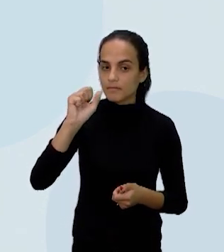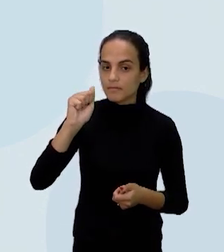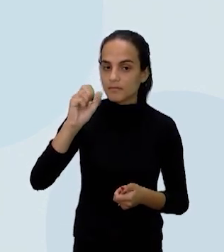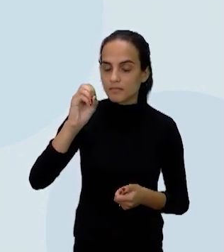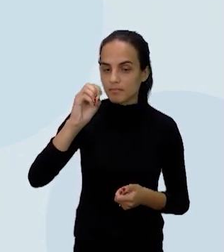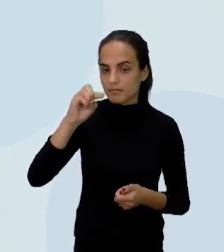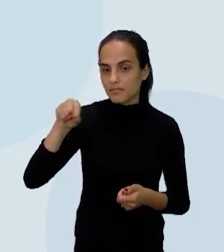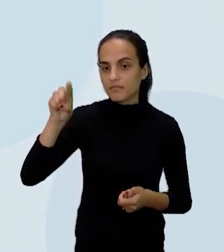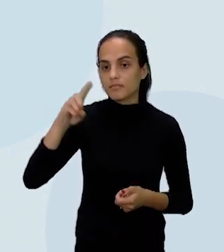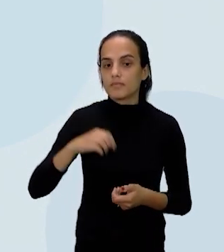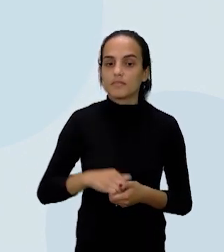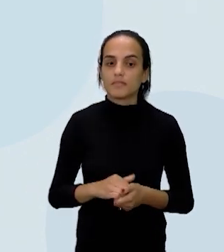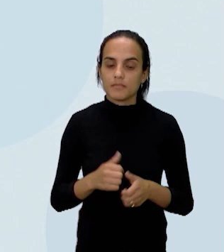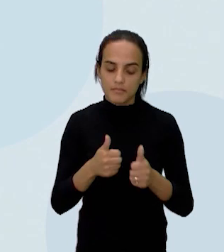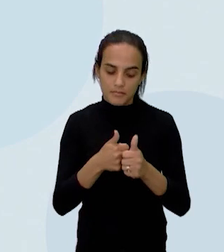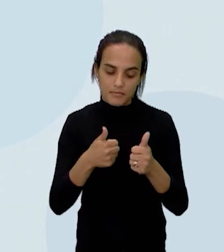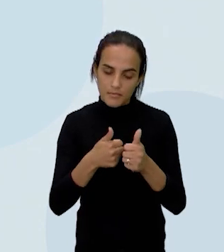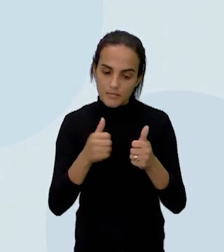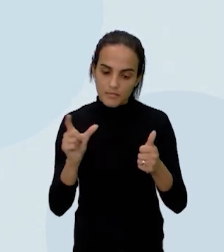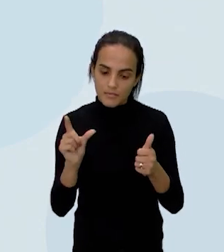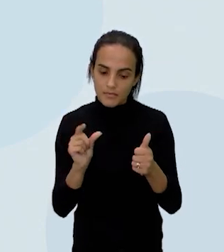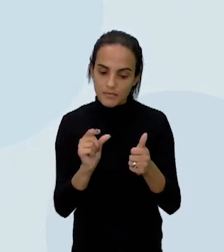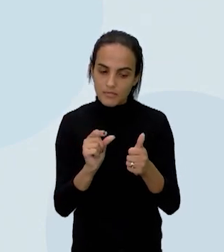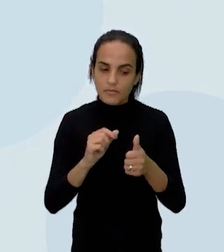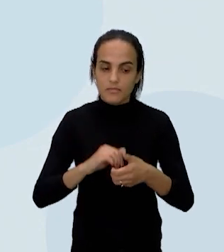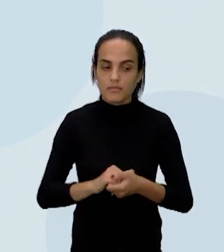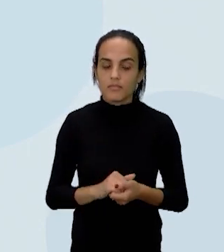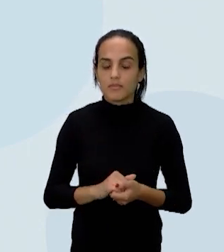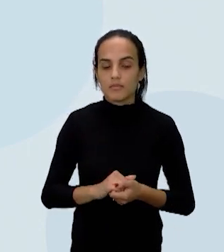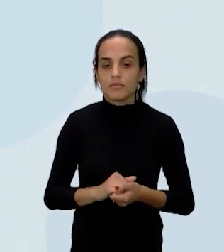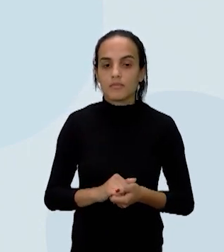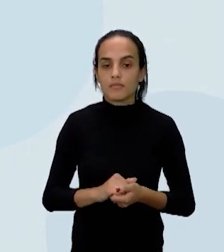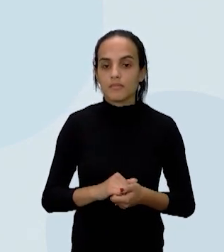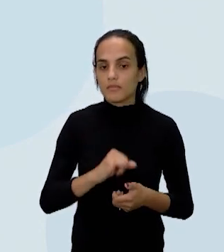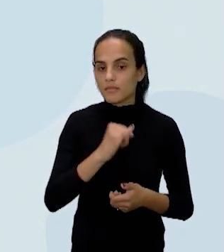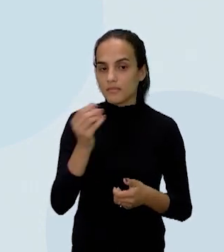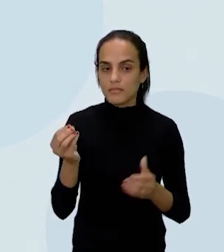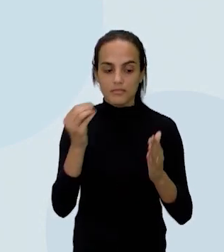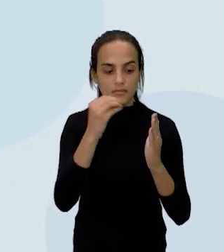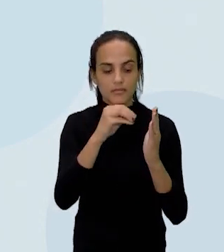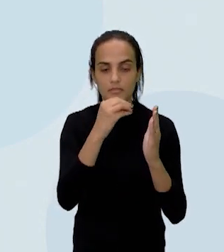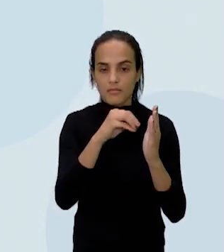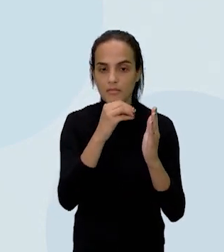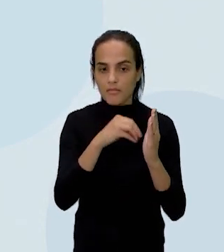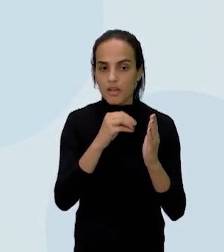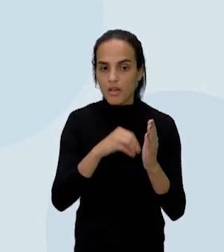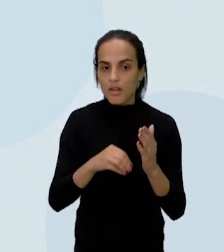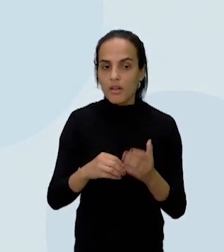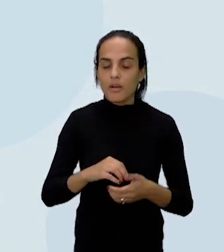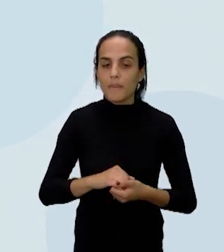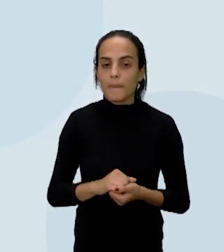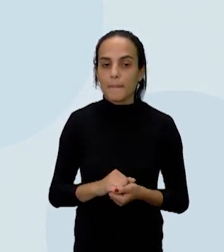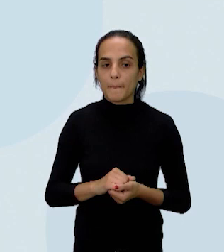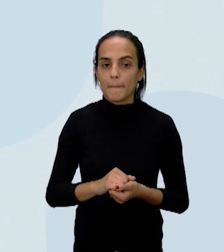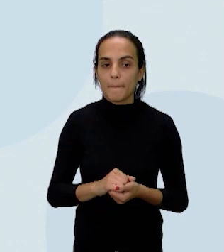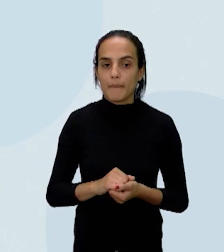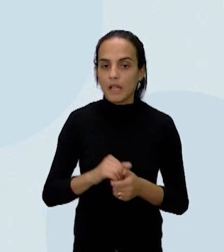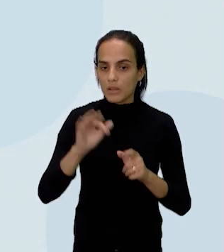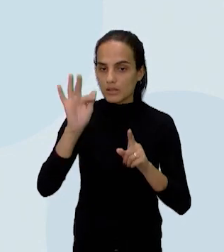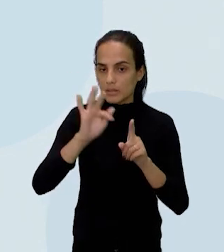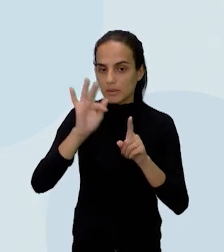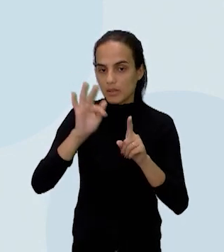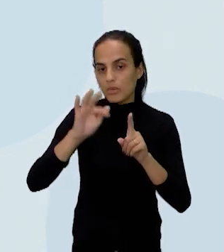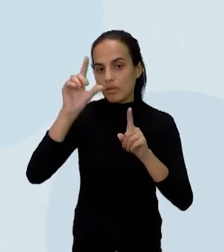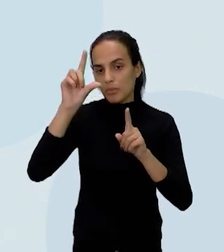diminuo a distância entre as partículas. Quando você coloca alguma coisa sob pressão, você está diminuindo o volume